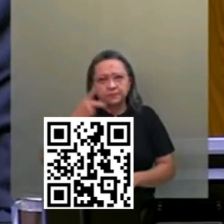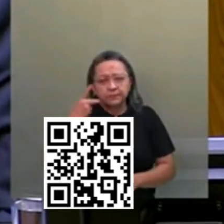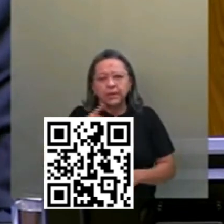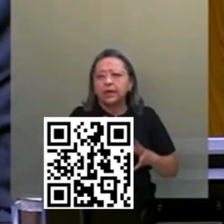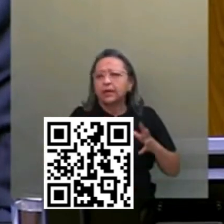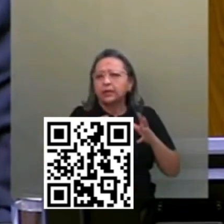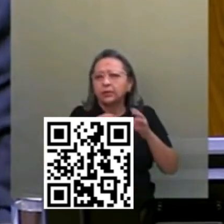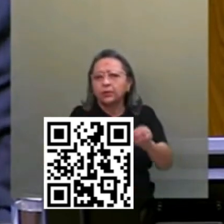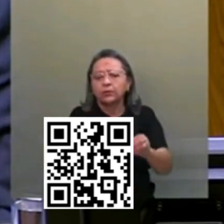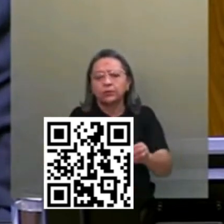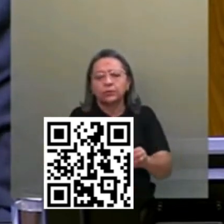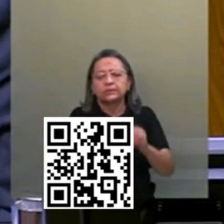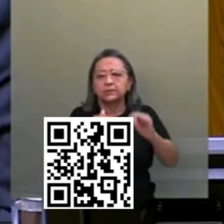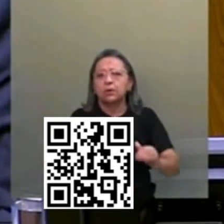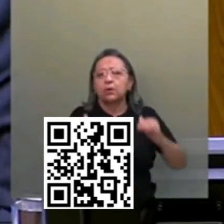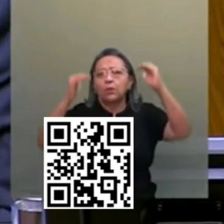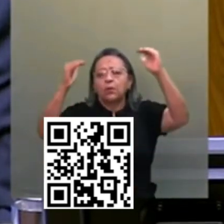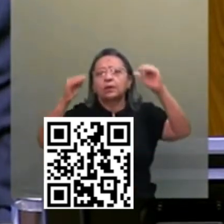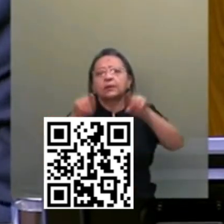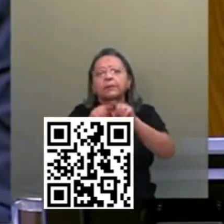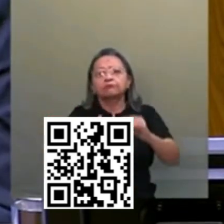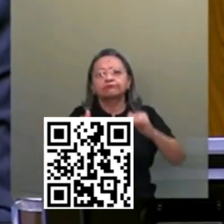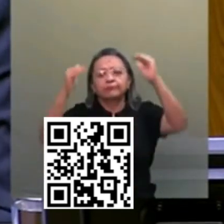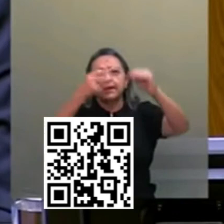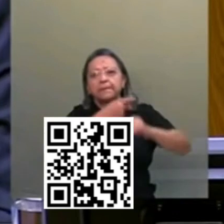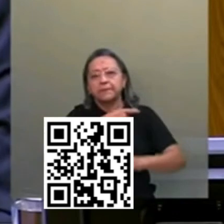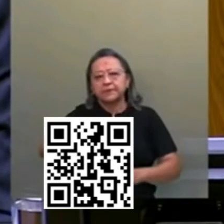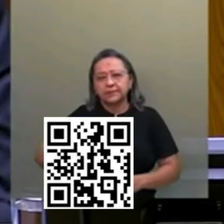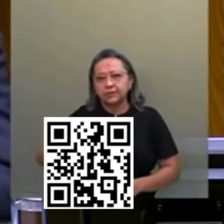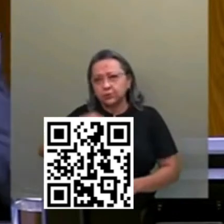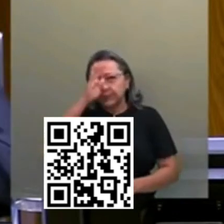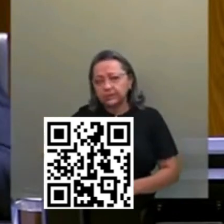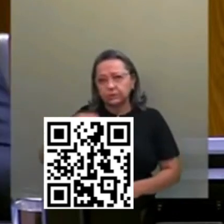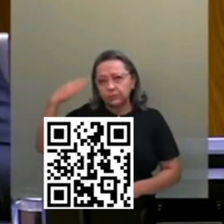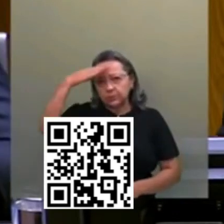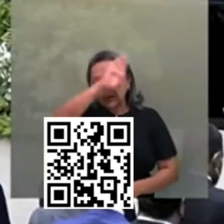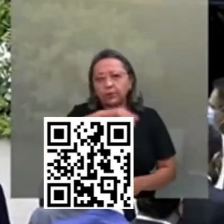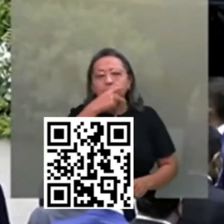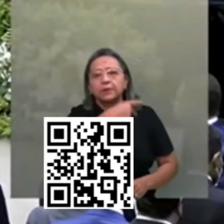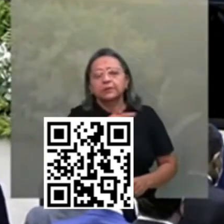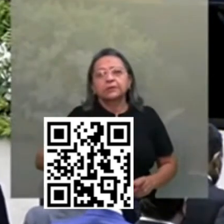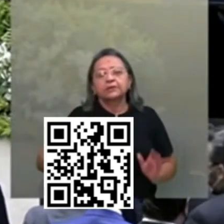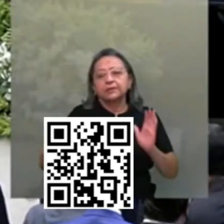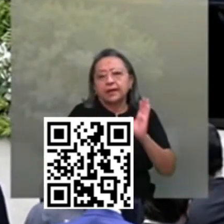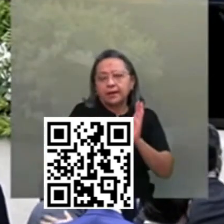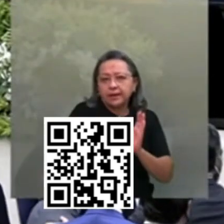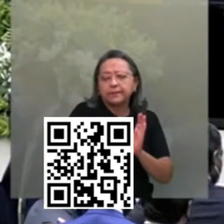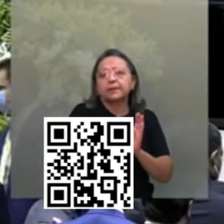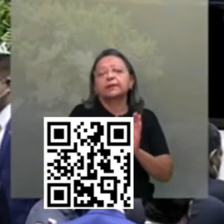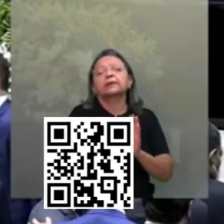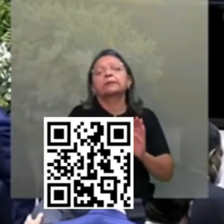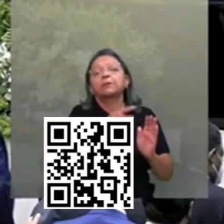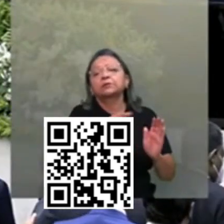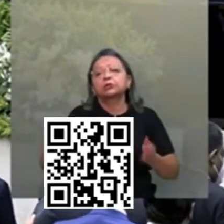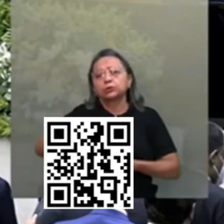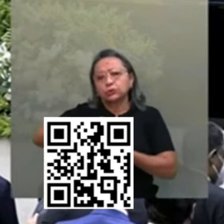parlamentares, a todas as autoridades, a Sua Excelência o Presidente da República, ao Presidente da Câmara dos Deputados, ao Presidente do Supremo Tribunal